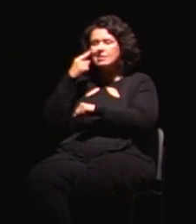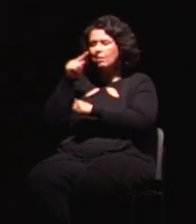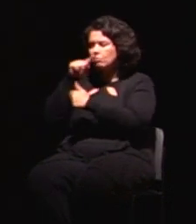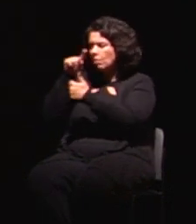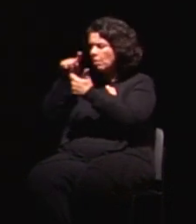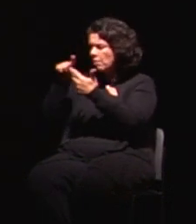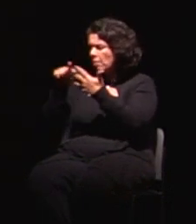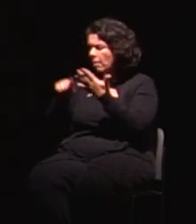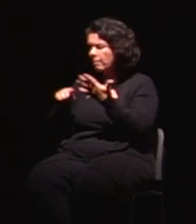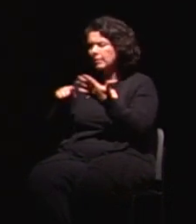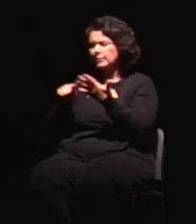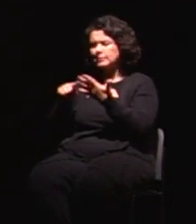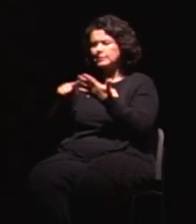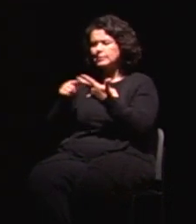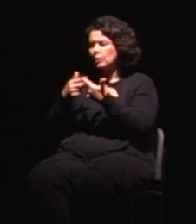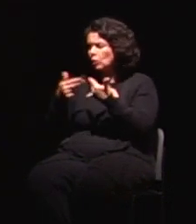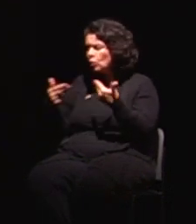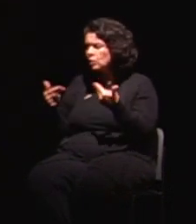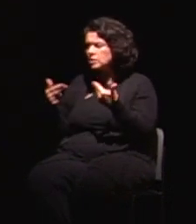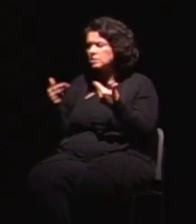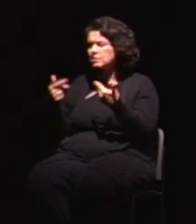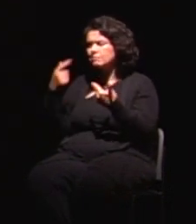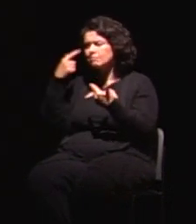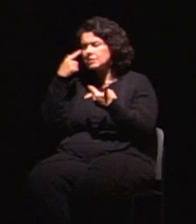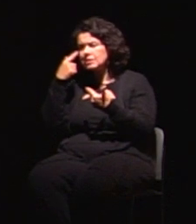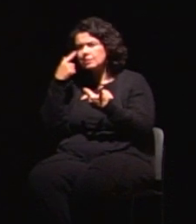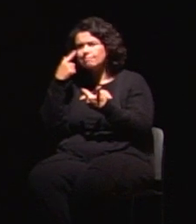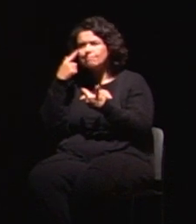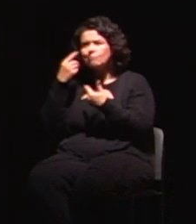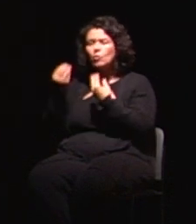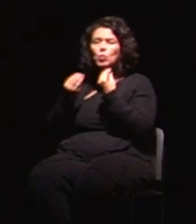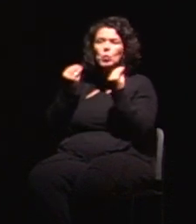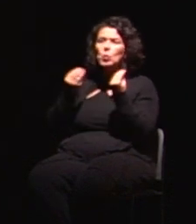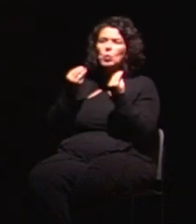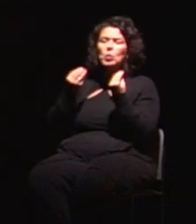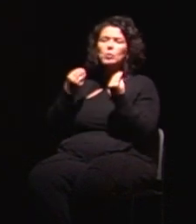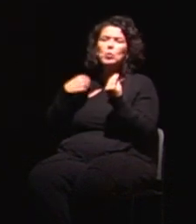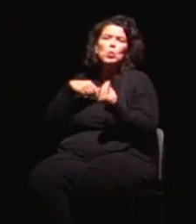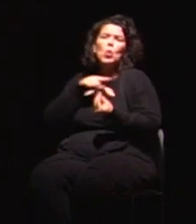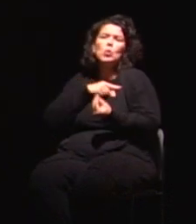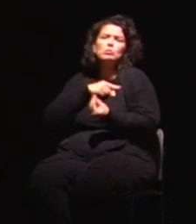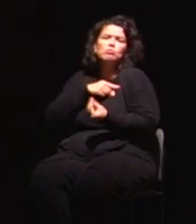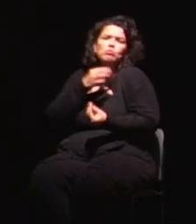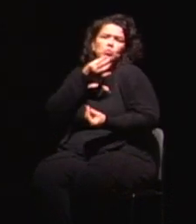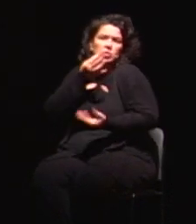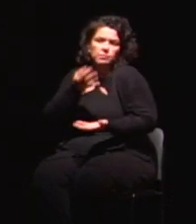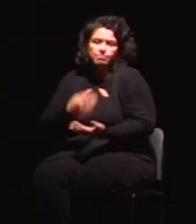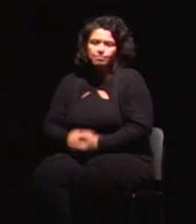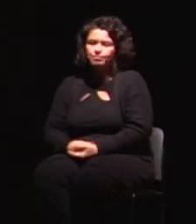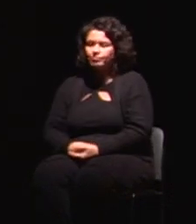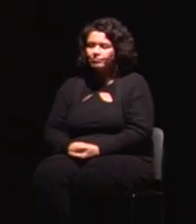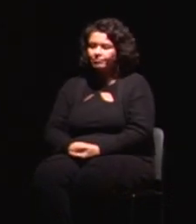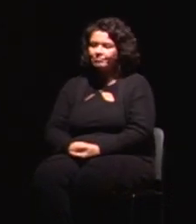de nos colocarmos mesmo. Tem uma, eu ganhei de uma amiga